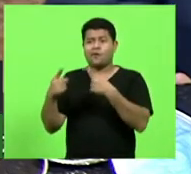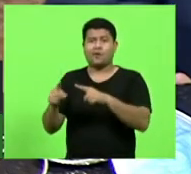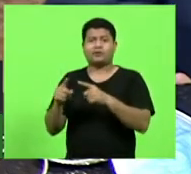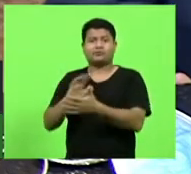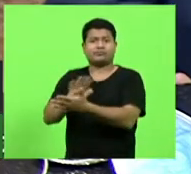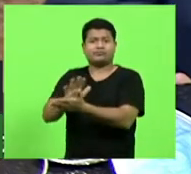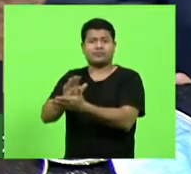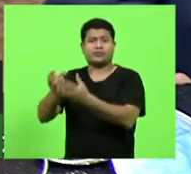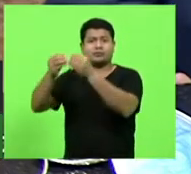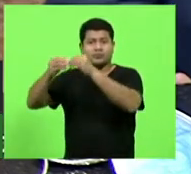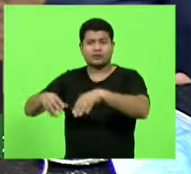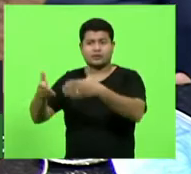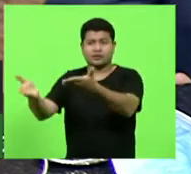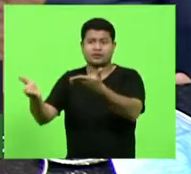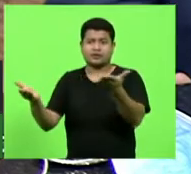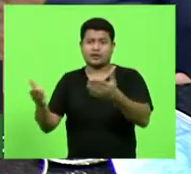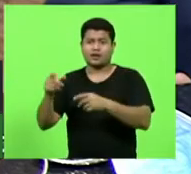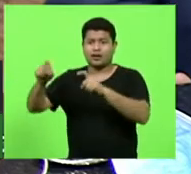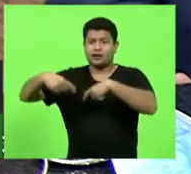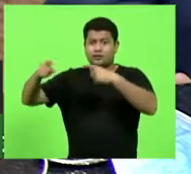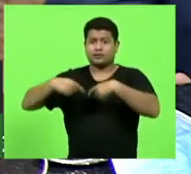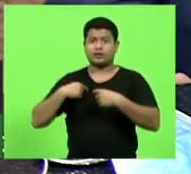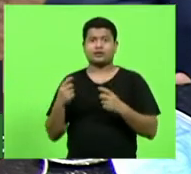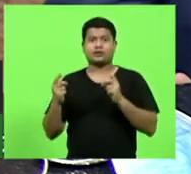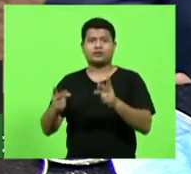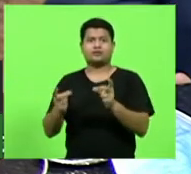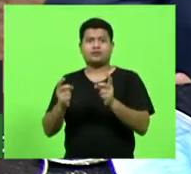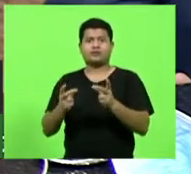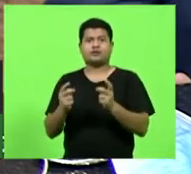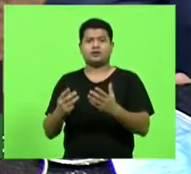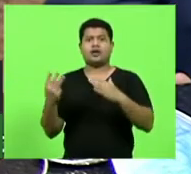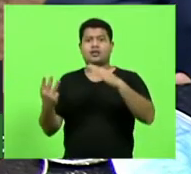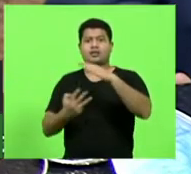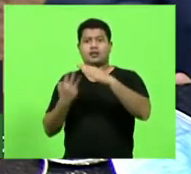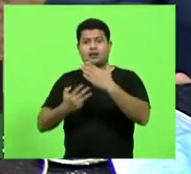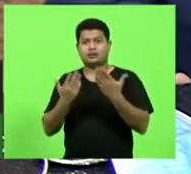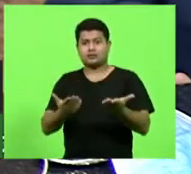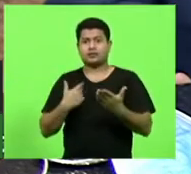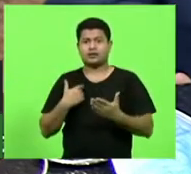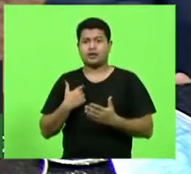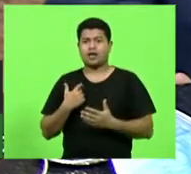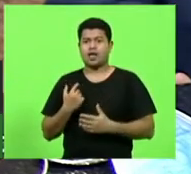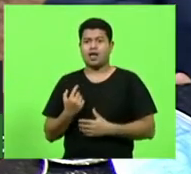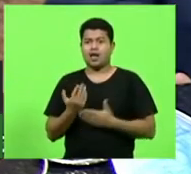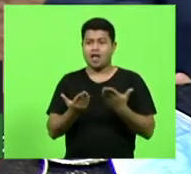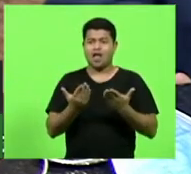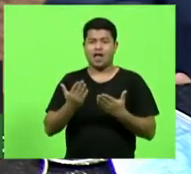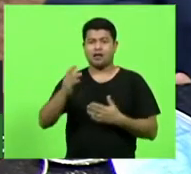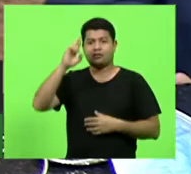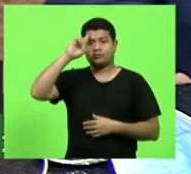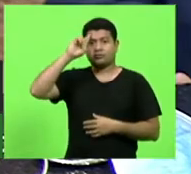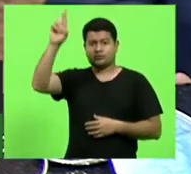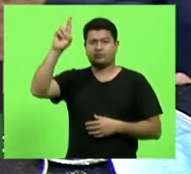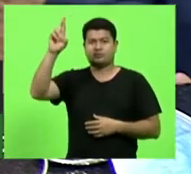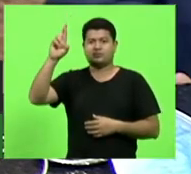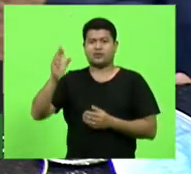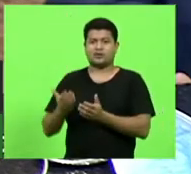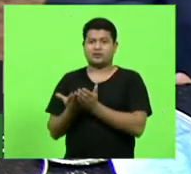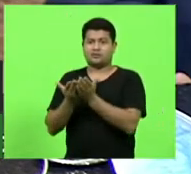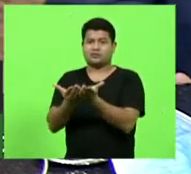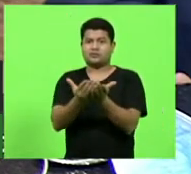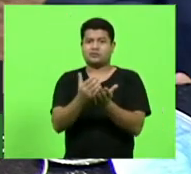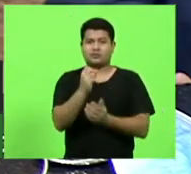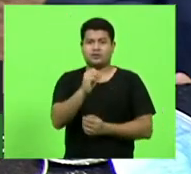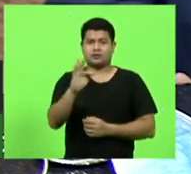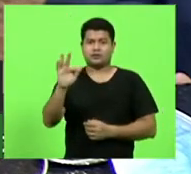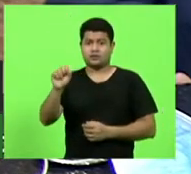Eles têm que vender para uma empresa terceira, que monopoliza o Porto de São Francisco do Sul, que tem que vender o seu preço muito,